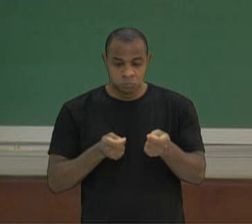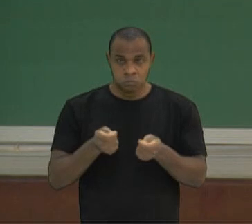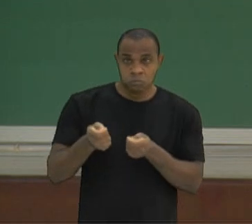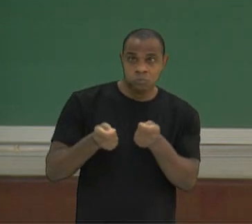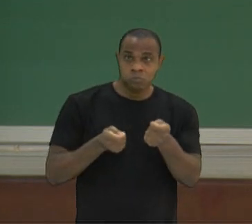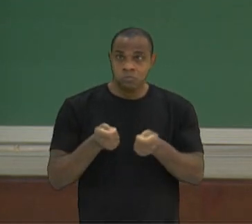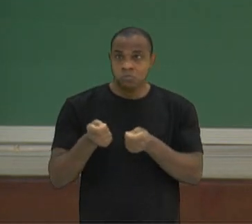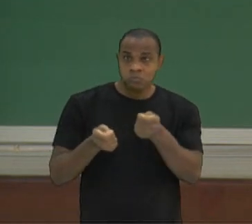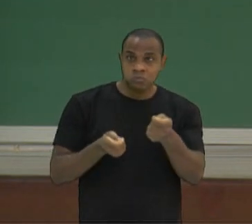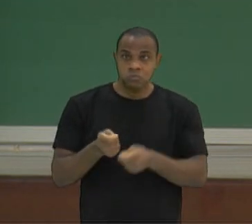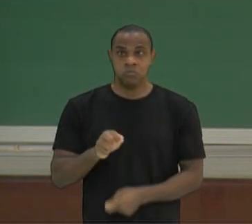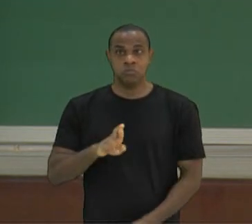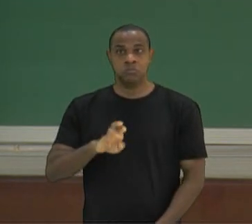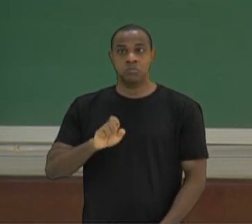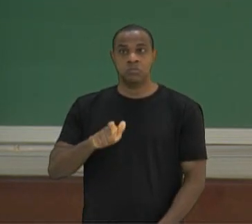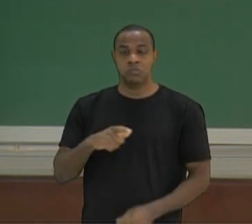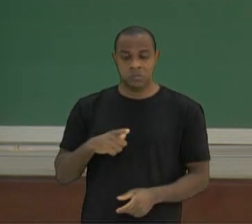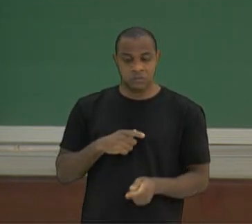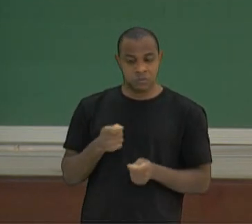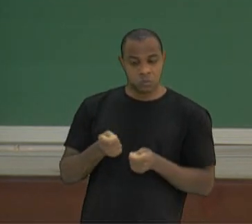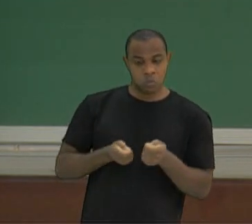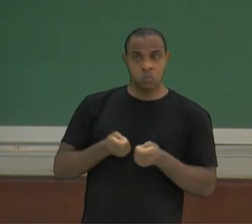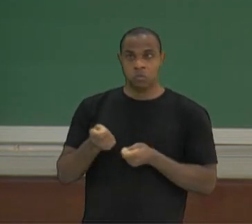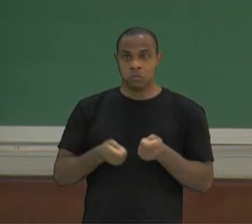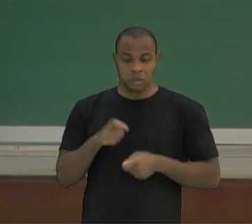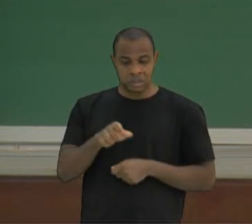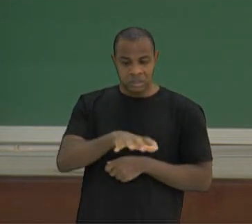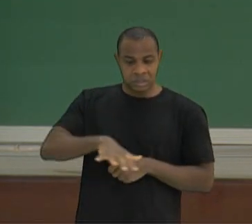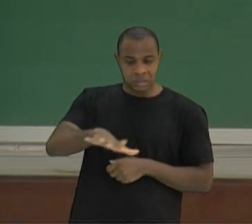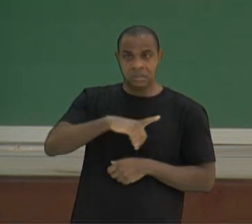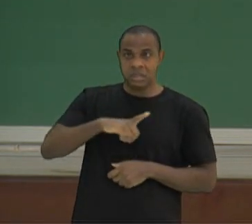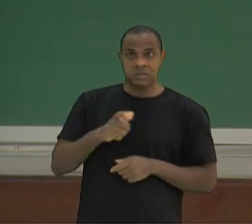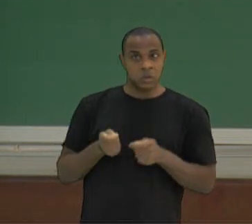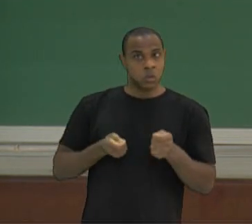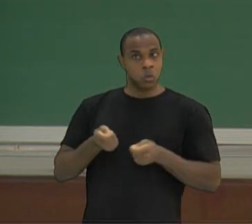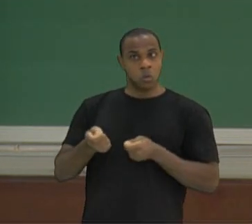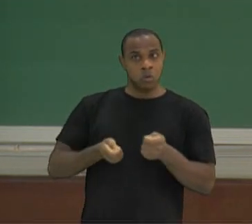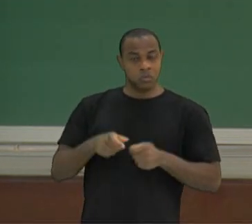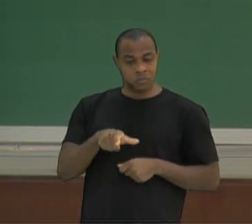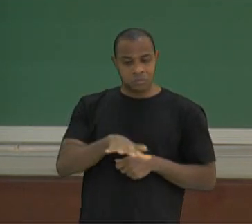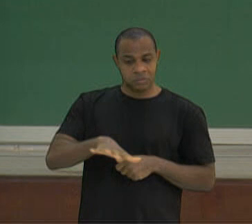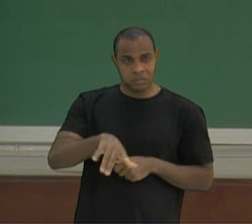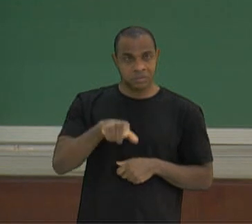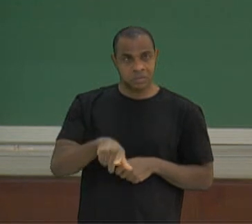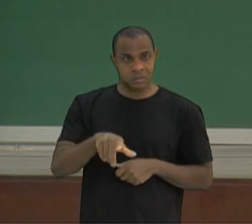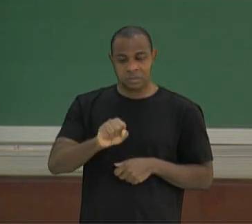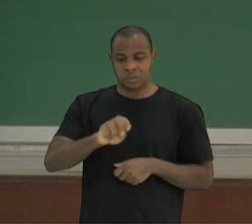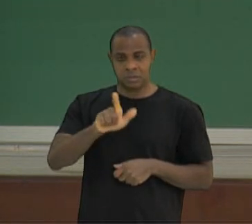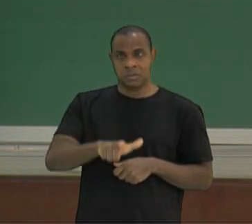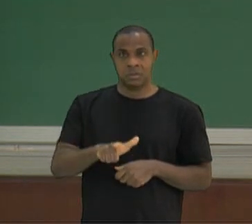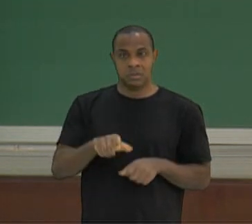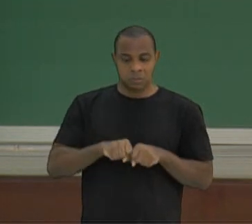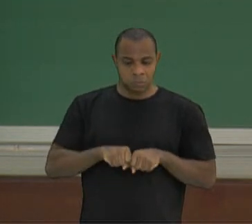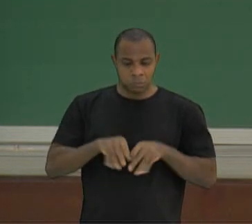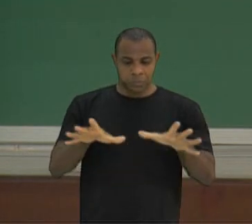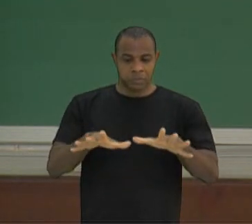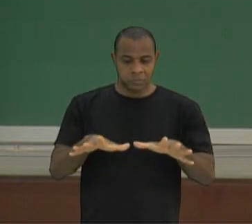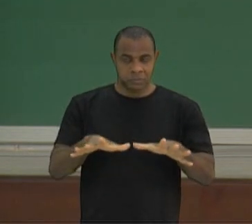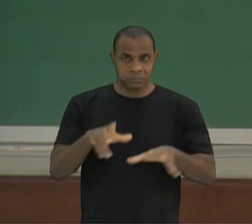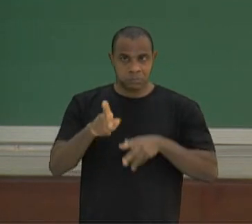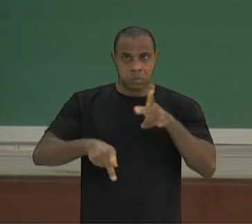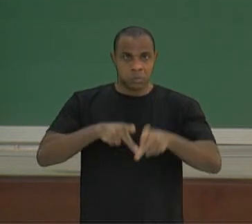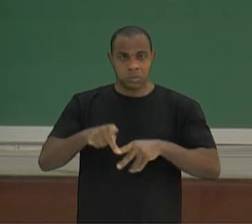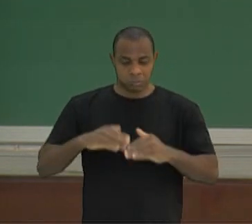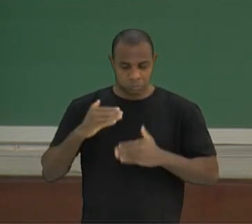importante pensar nisso. Quer dizer que no espaço geográfico da região sul, a distribuição da população